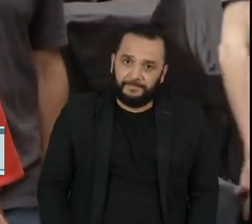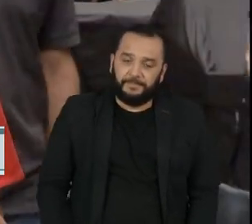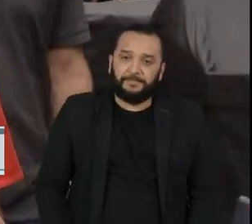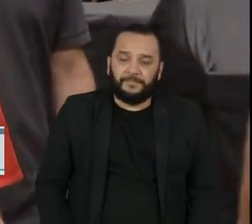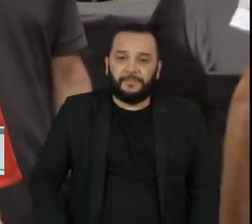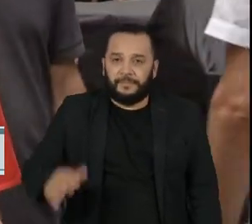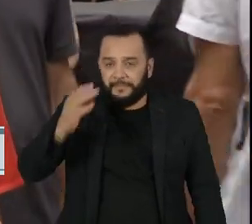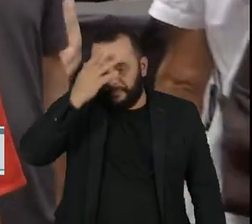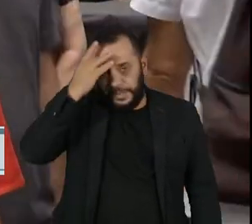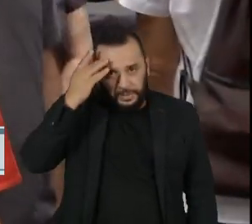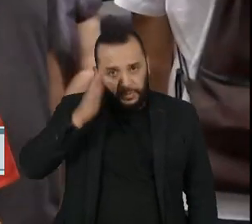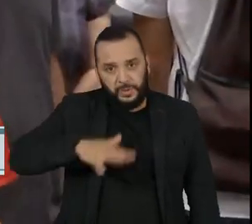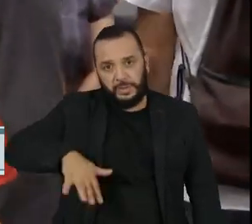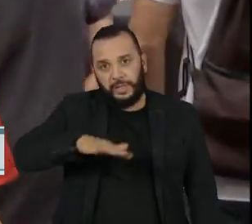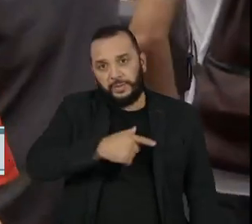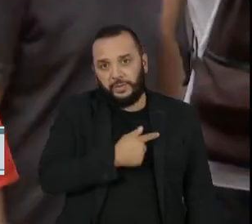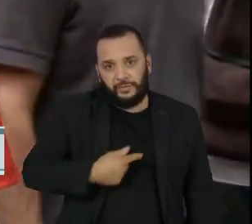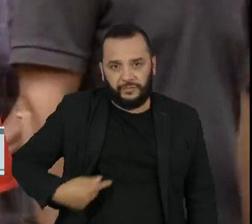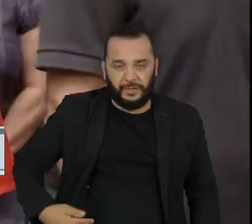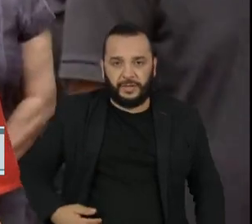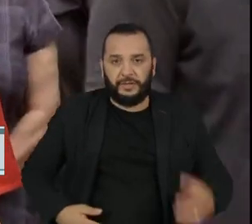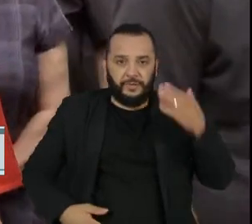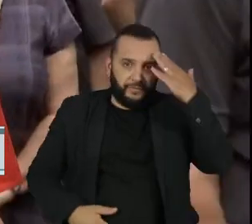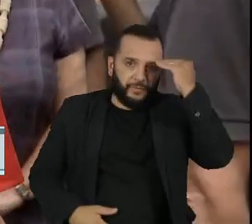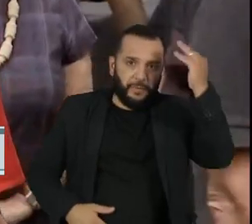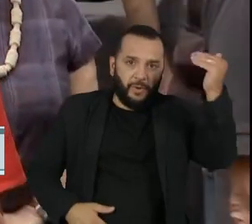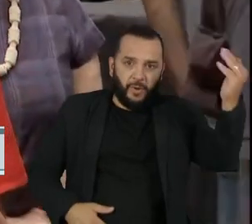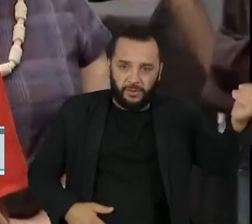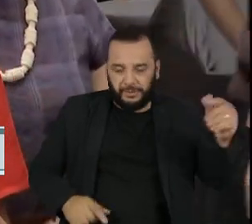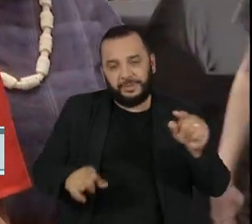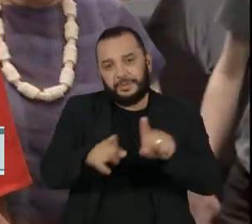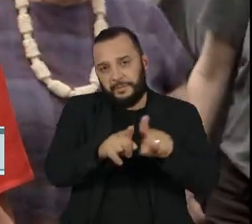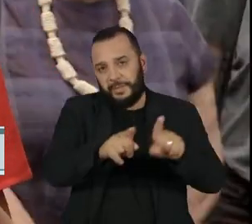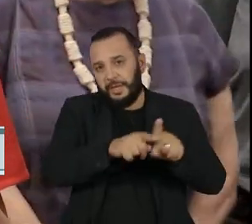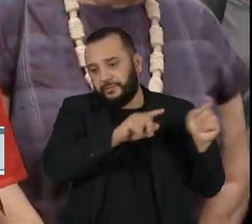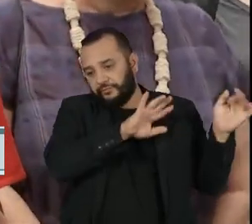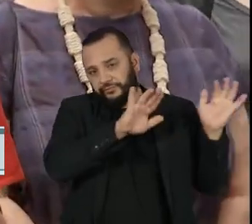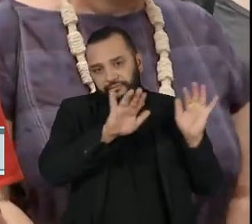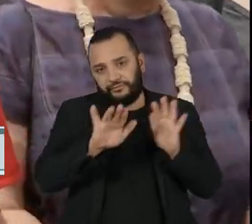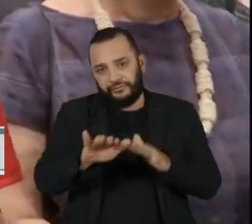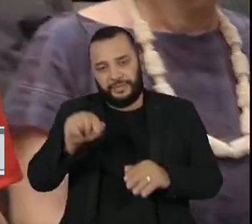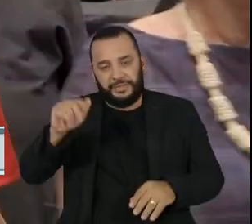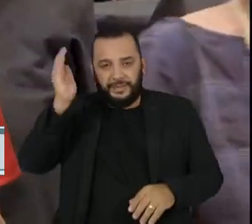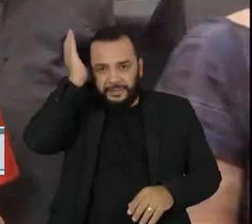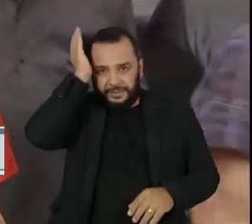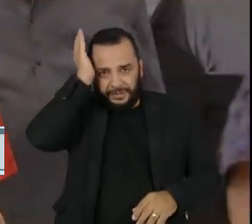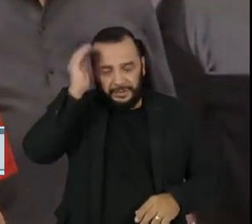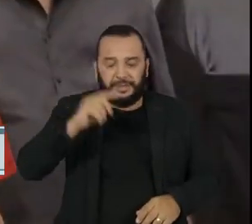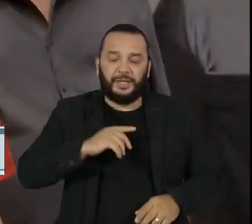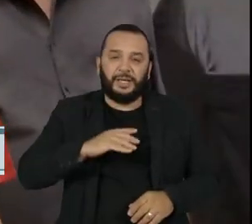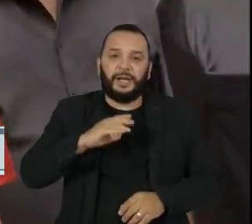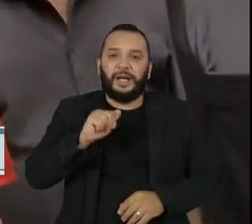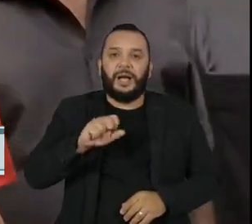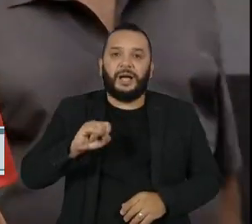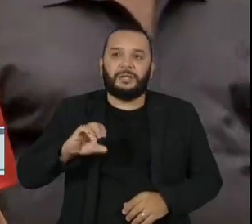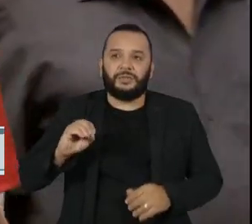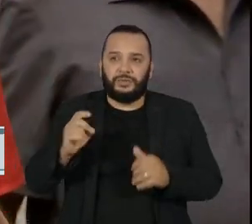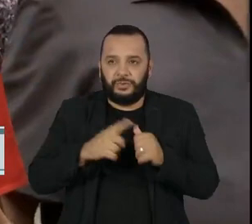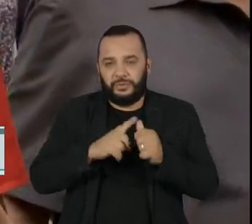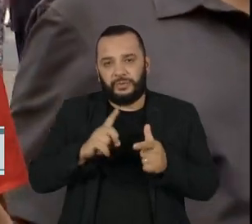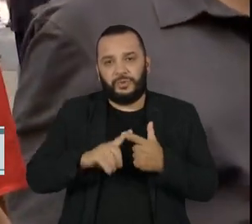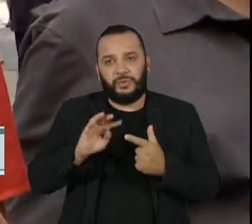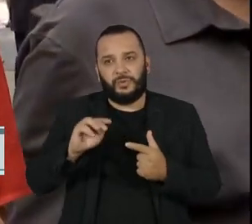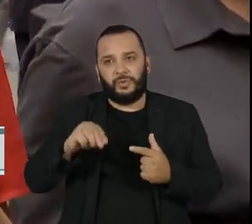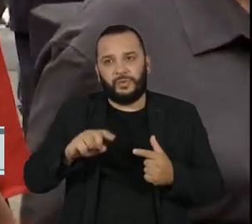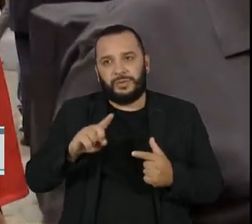Autoridades e artistas de diversos segmentos chegam aqui ao Sesc. O ator Cássio Escapim, o cantor e compositor Tom